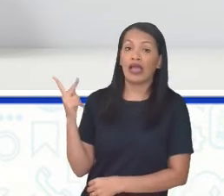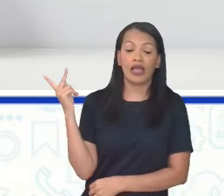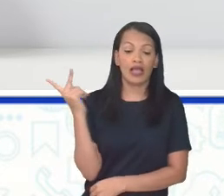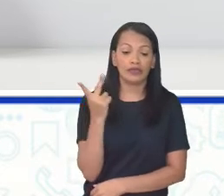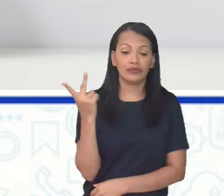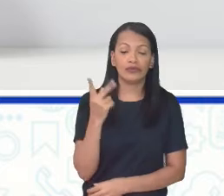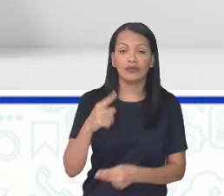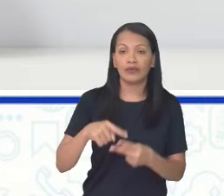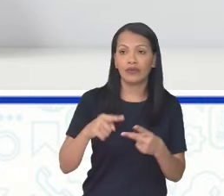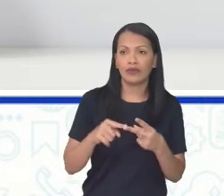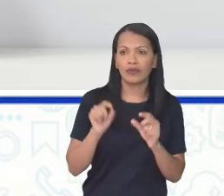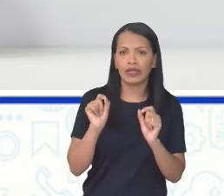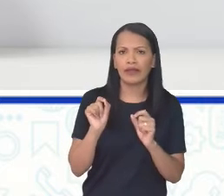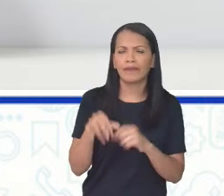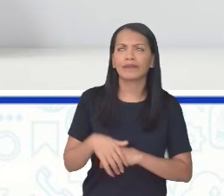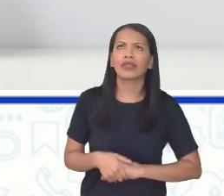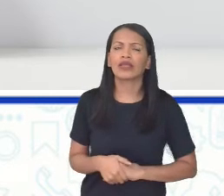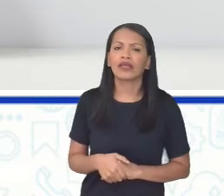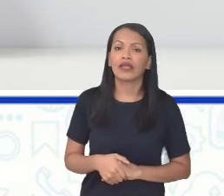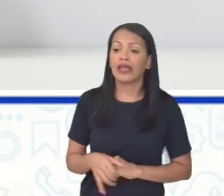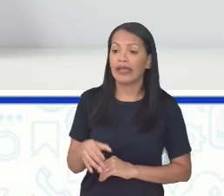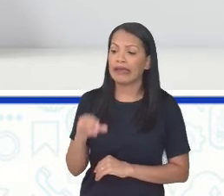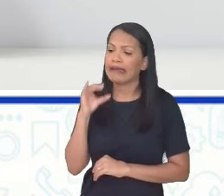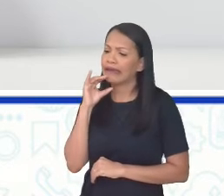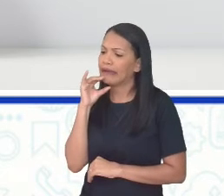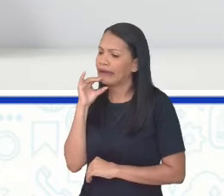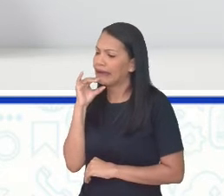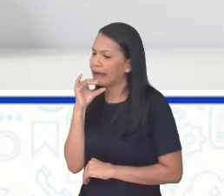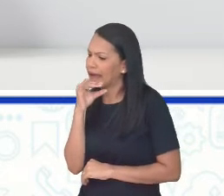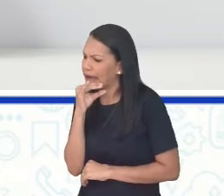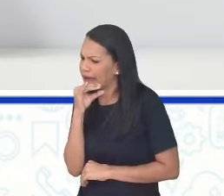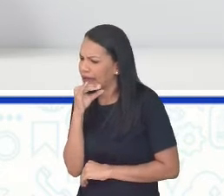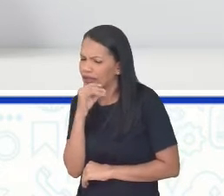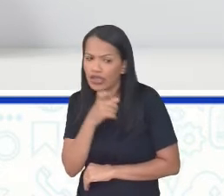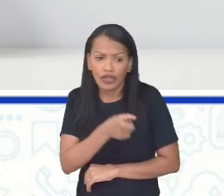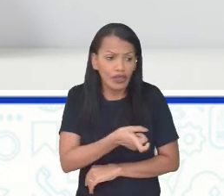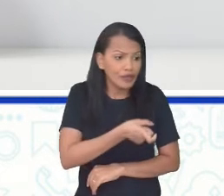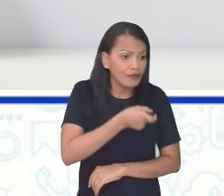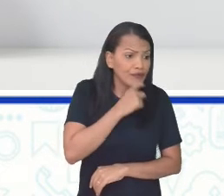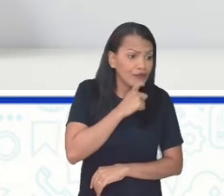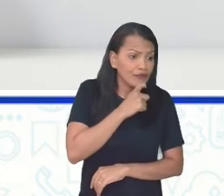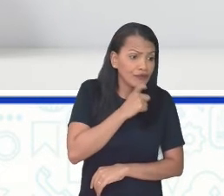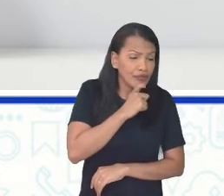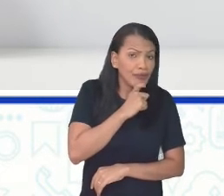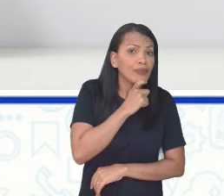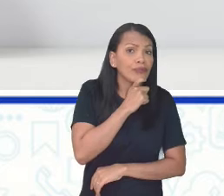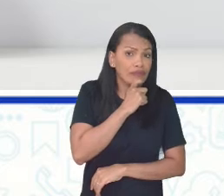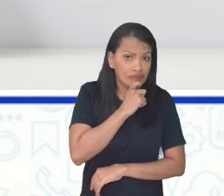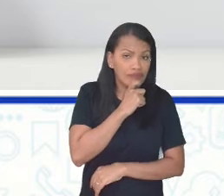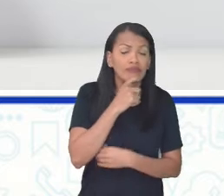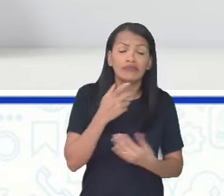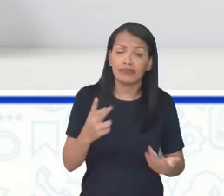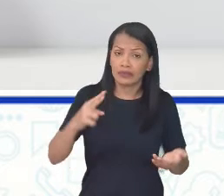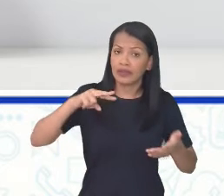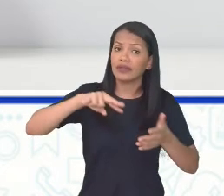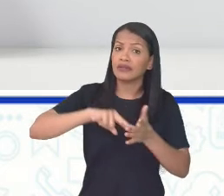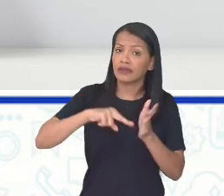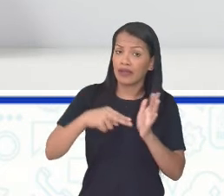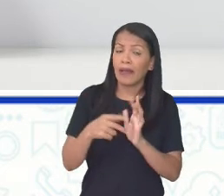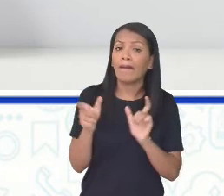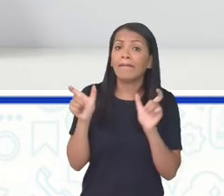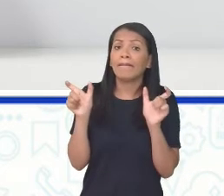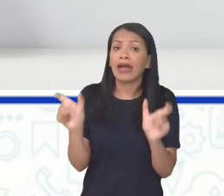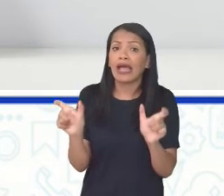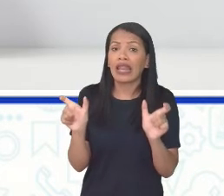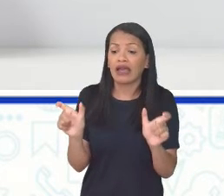aí quente, frio, não é? Como usei o exemplo antes, morto-vivo, não é? São palavras